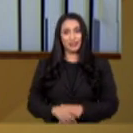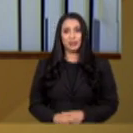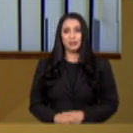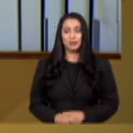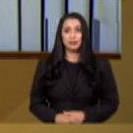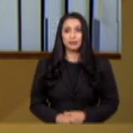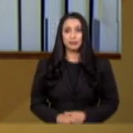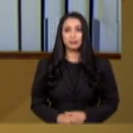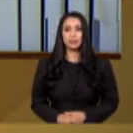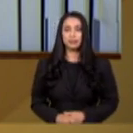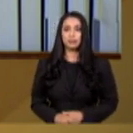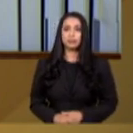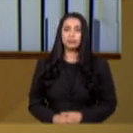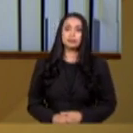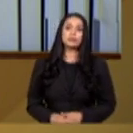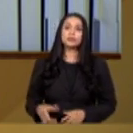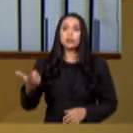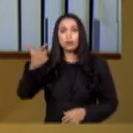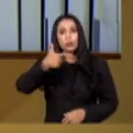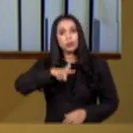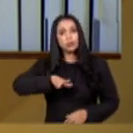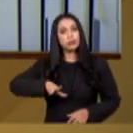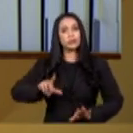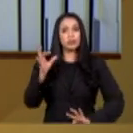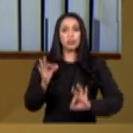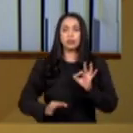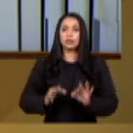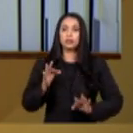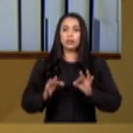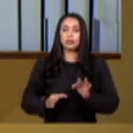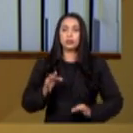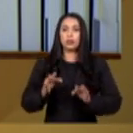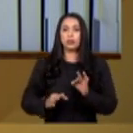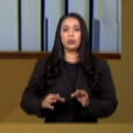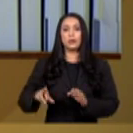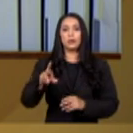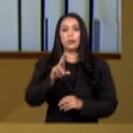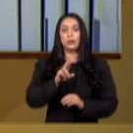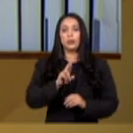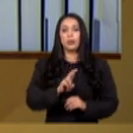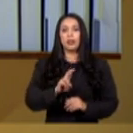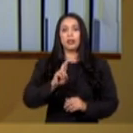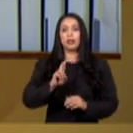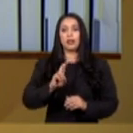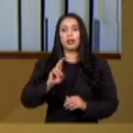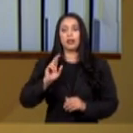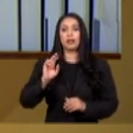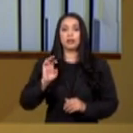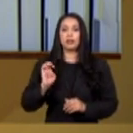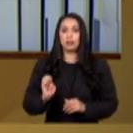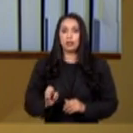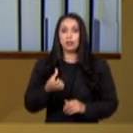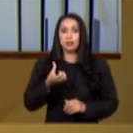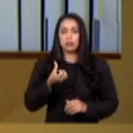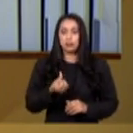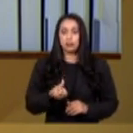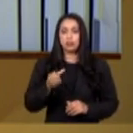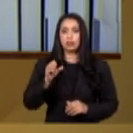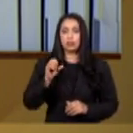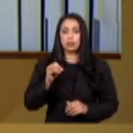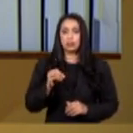oi e para continuidade julgamento abrigou recurso extraordinário 608